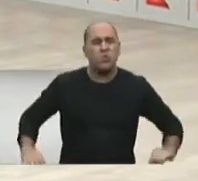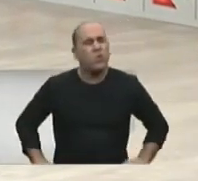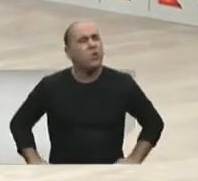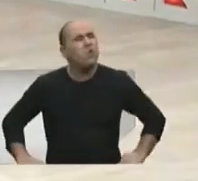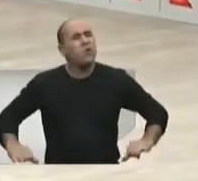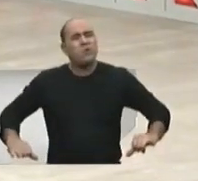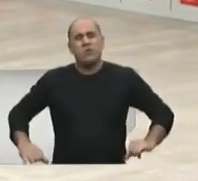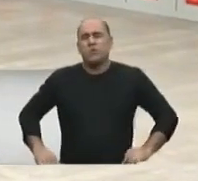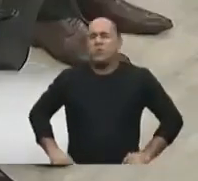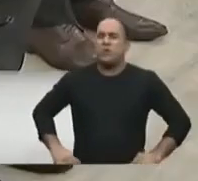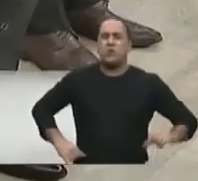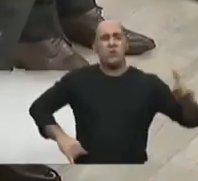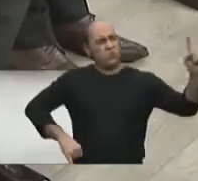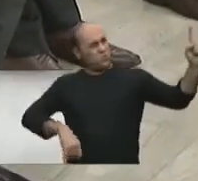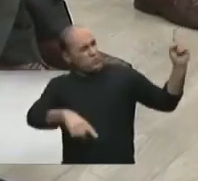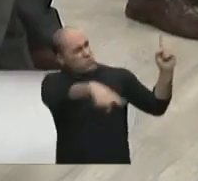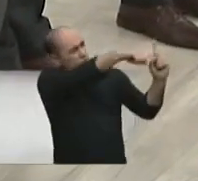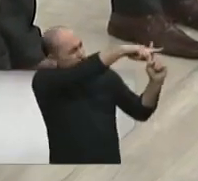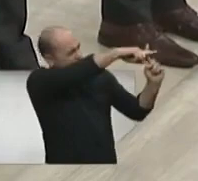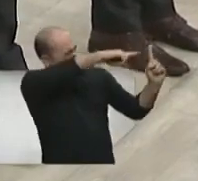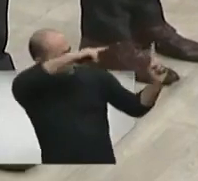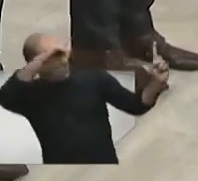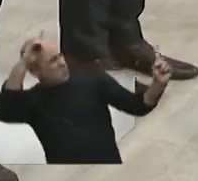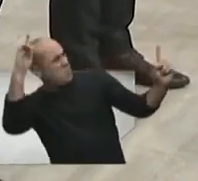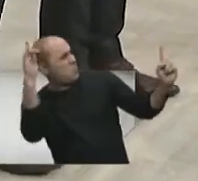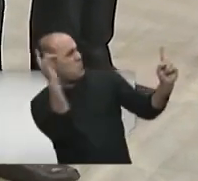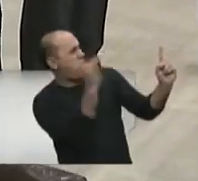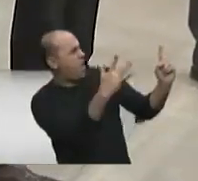na dor do abandono,